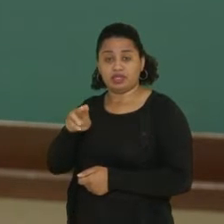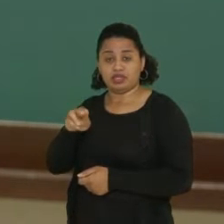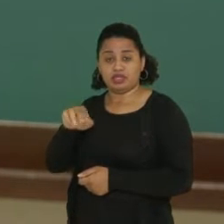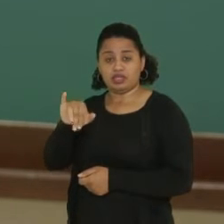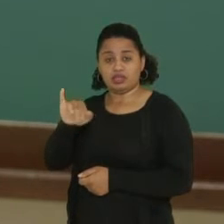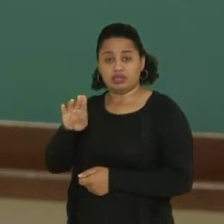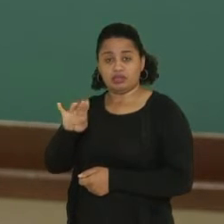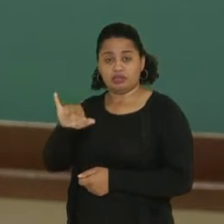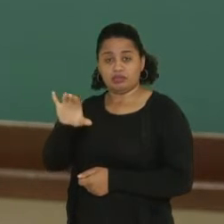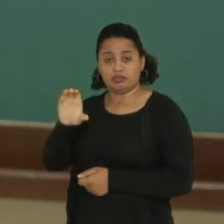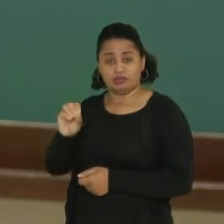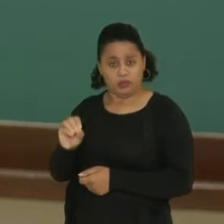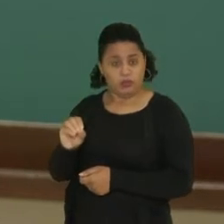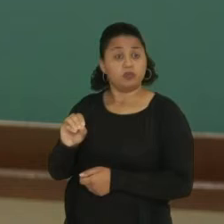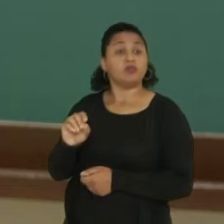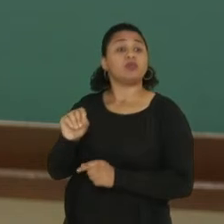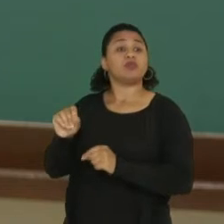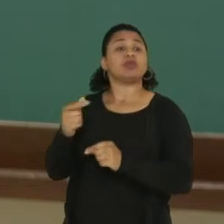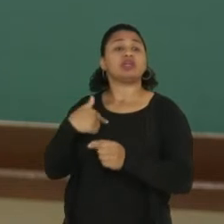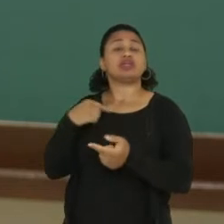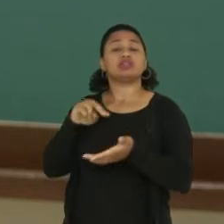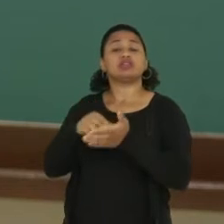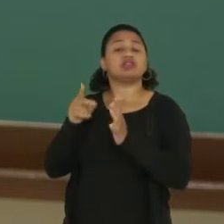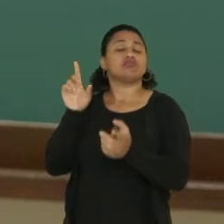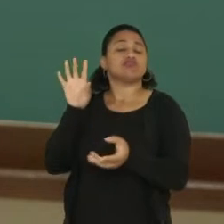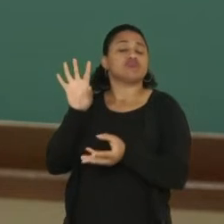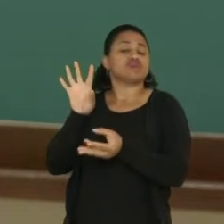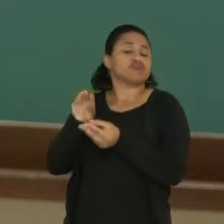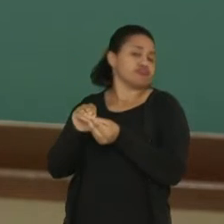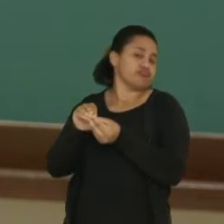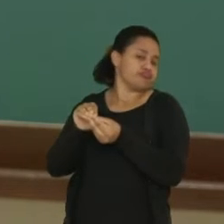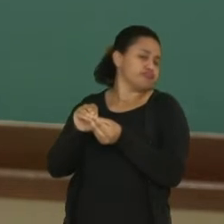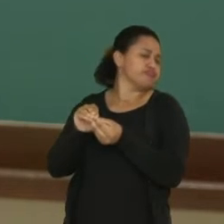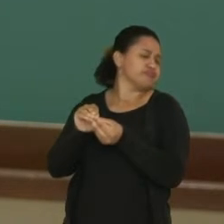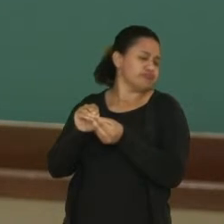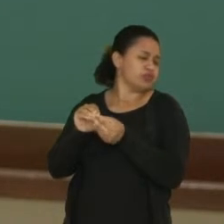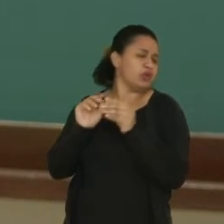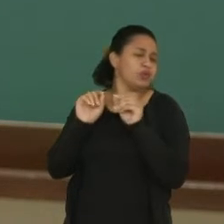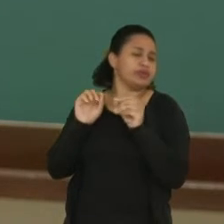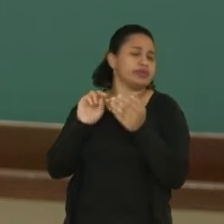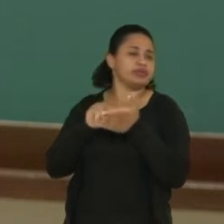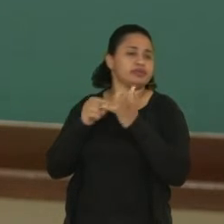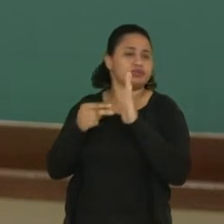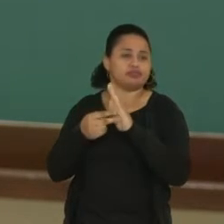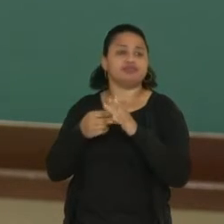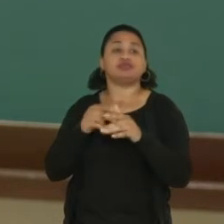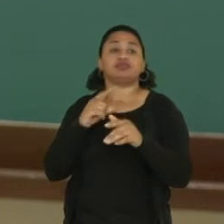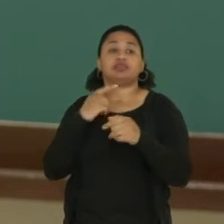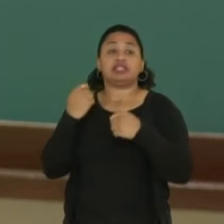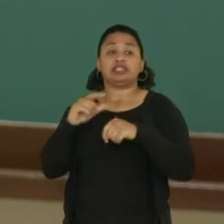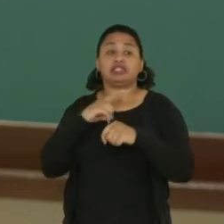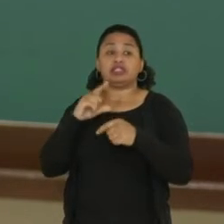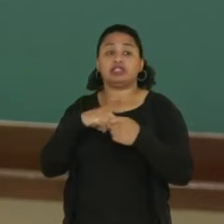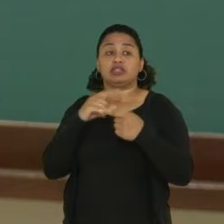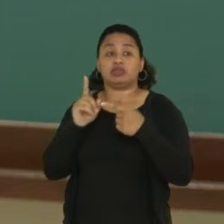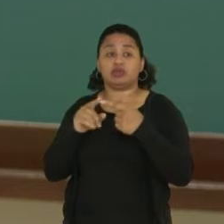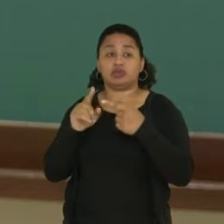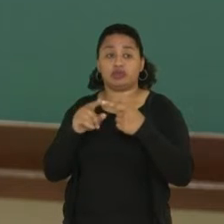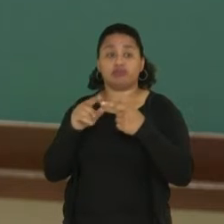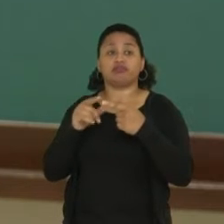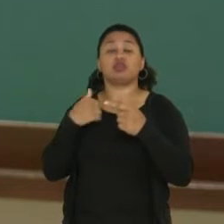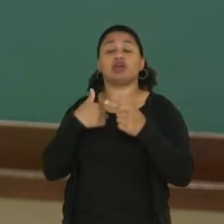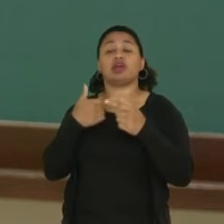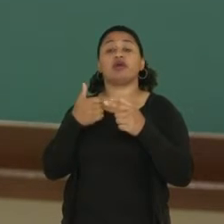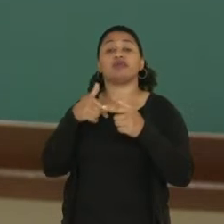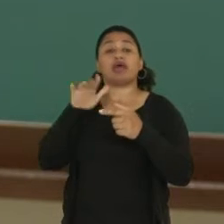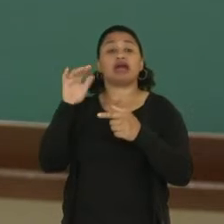atualmente, ela é uma biografia o quê? Mais concisa, né? Então, vou colocar os aspectos